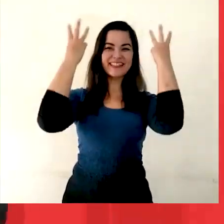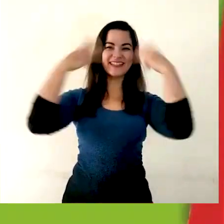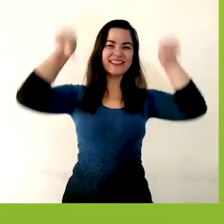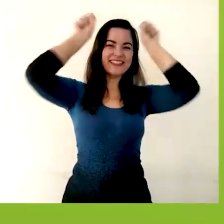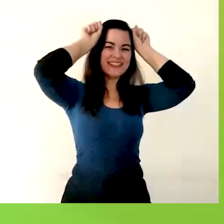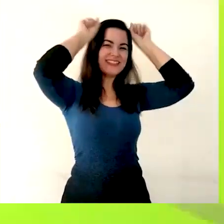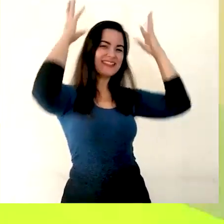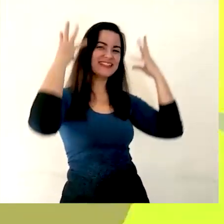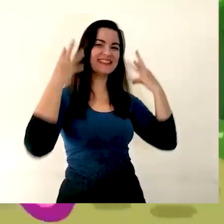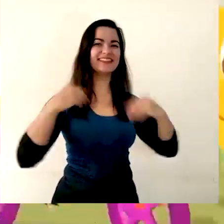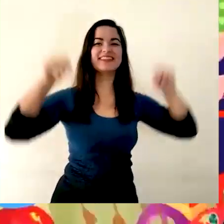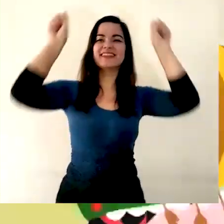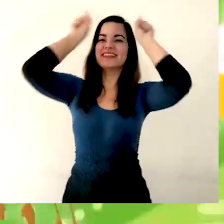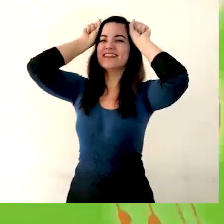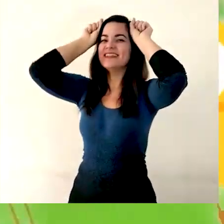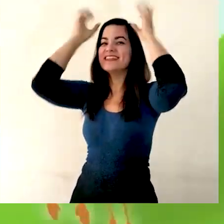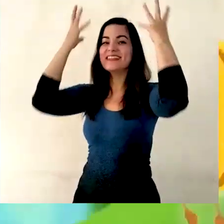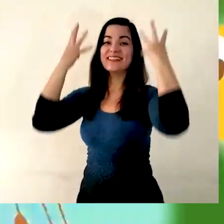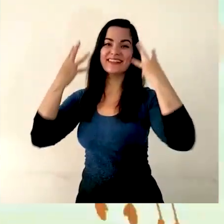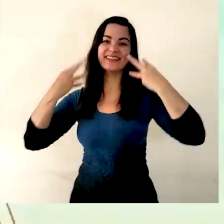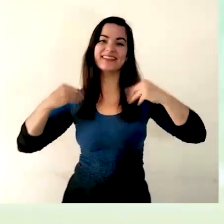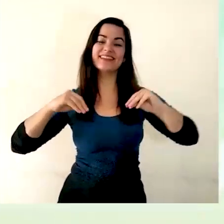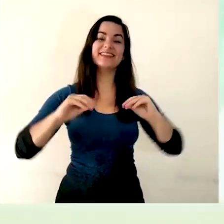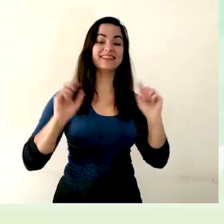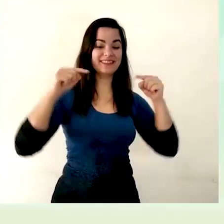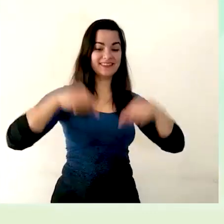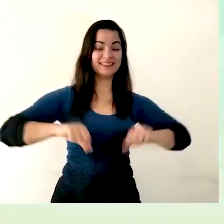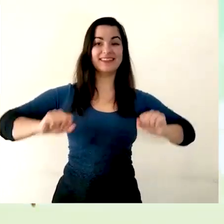Esse é o show da Luna, Luna,